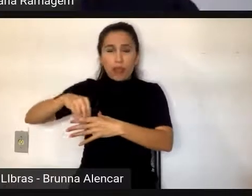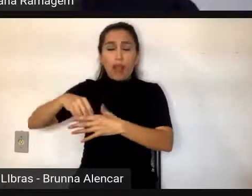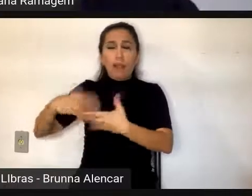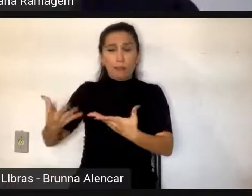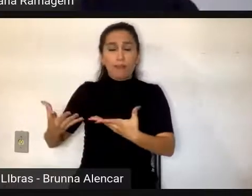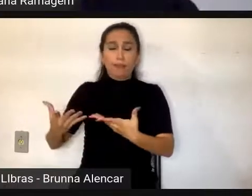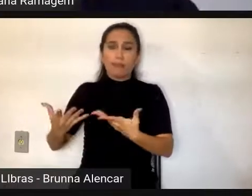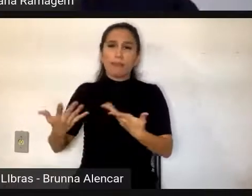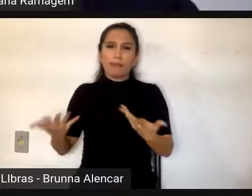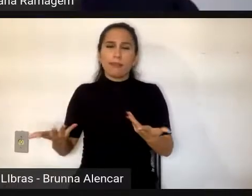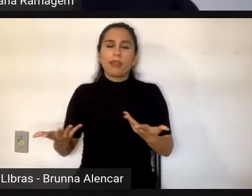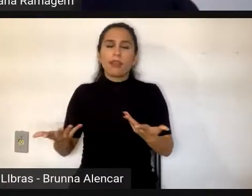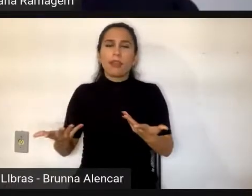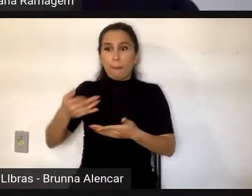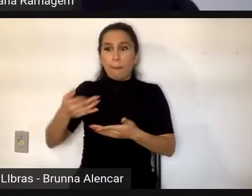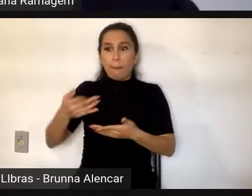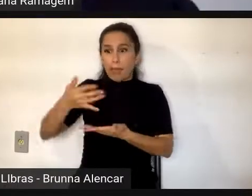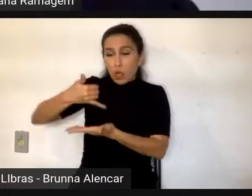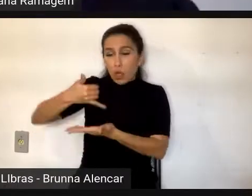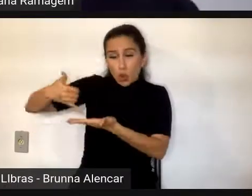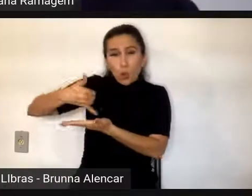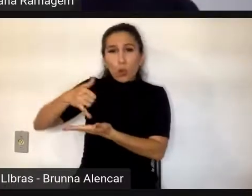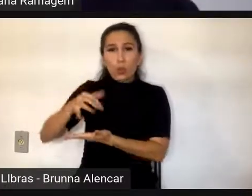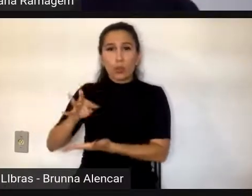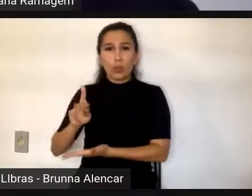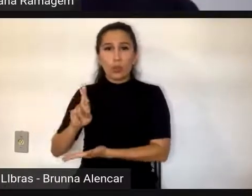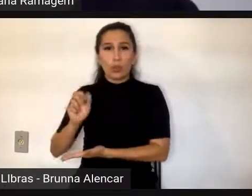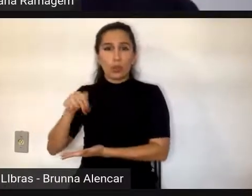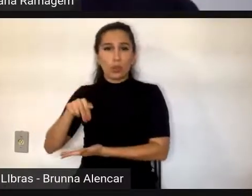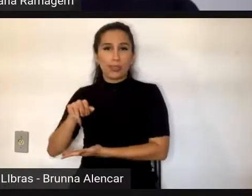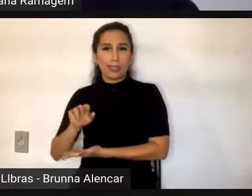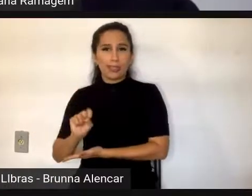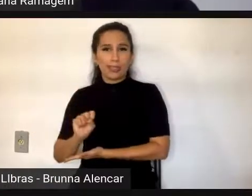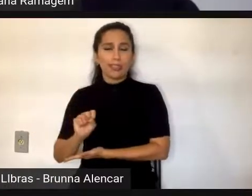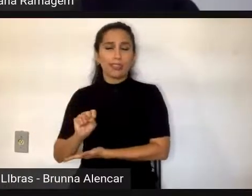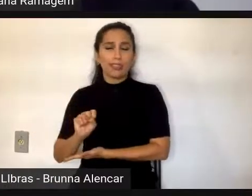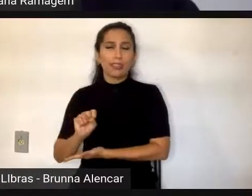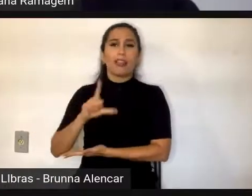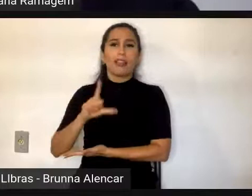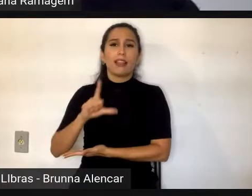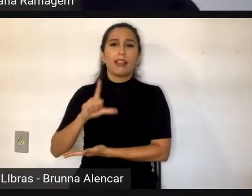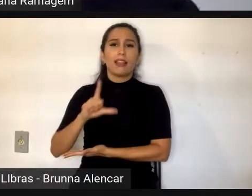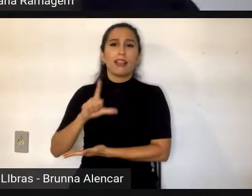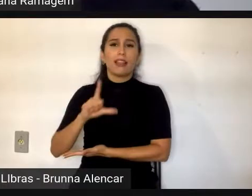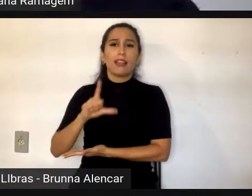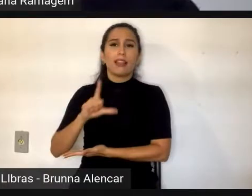composição gorduras trans, né, realçadores de sabor,